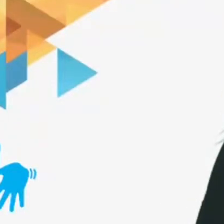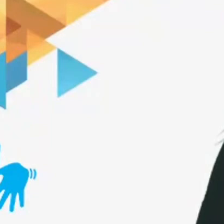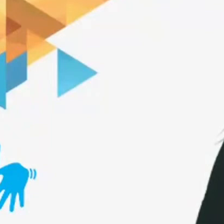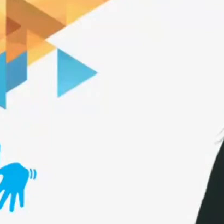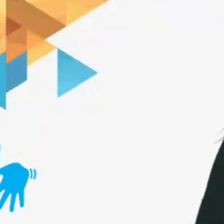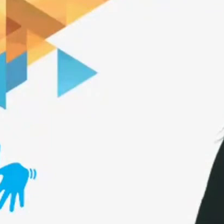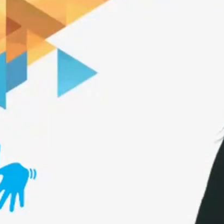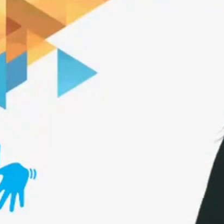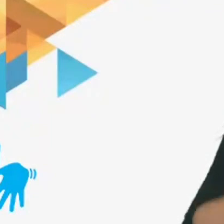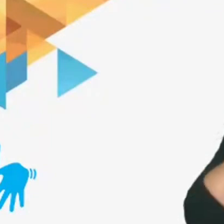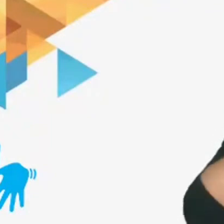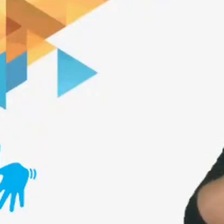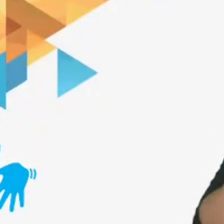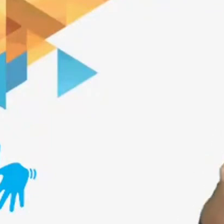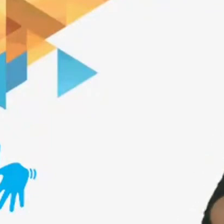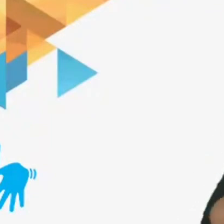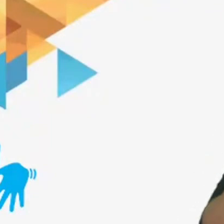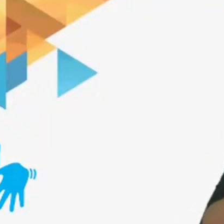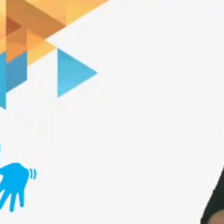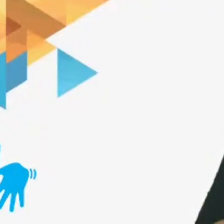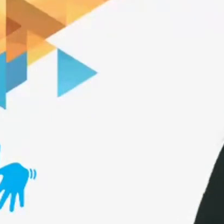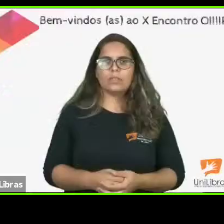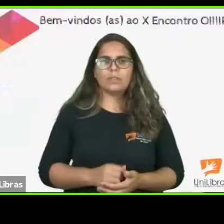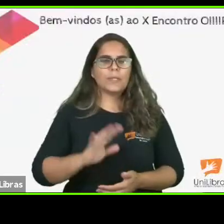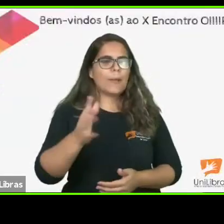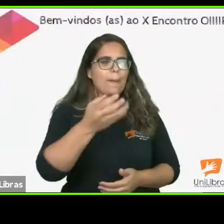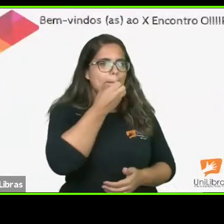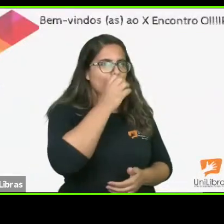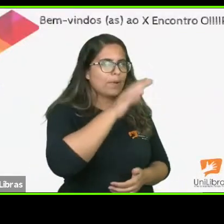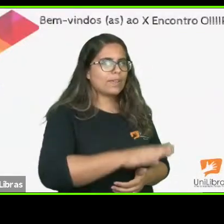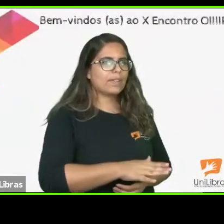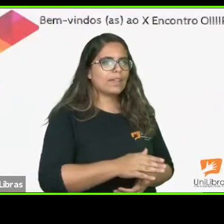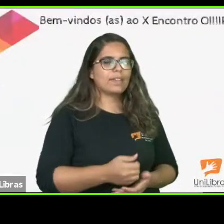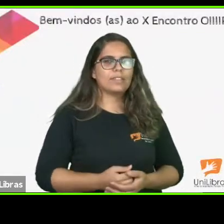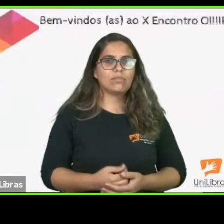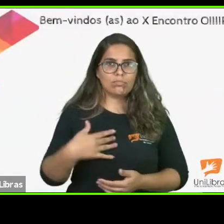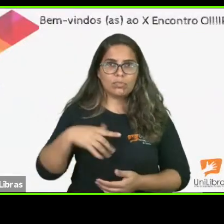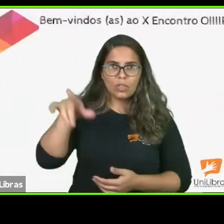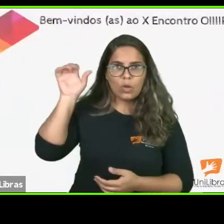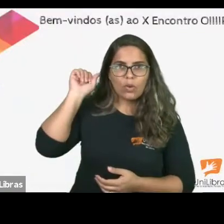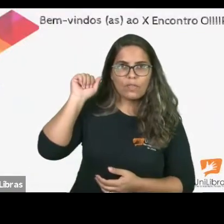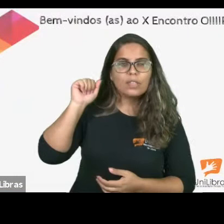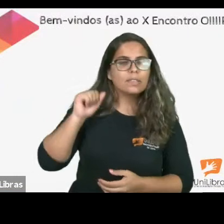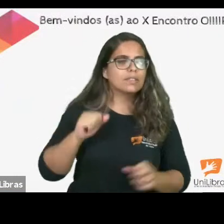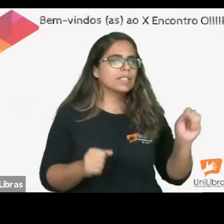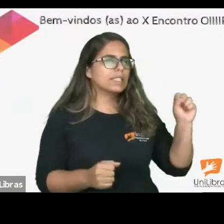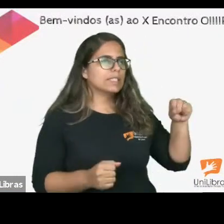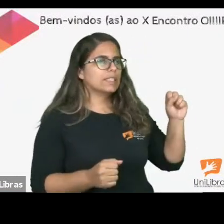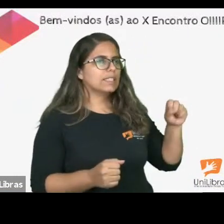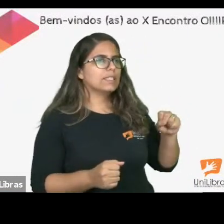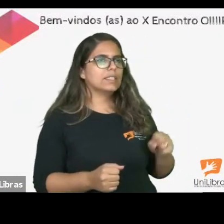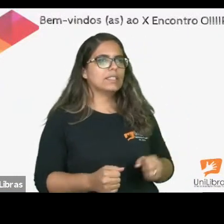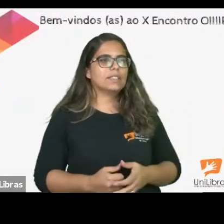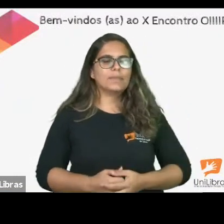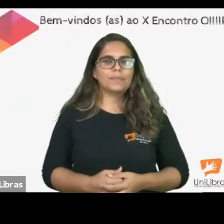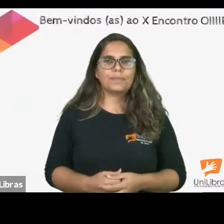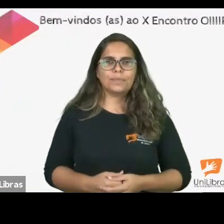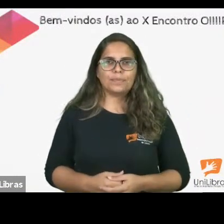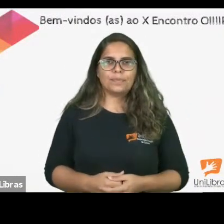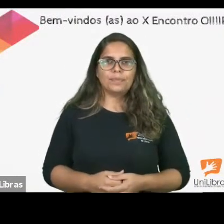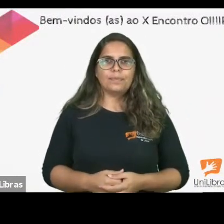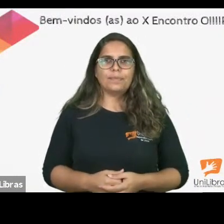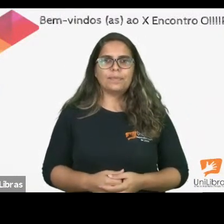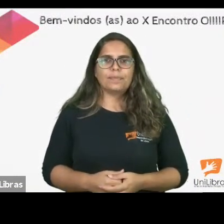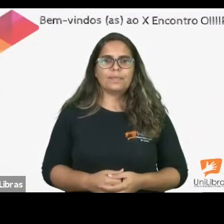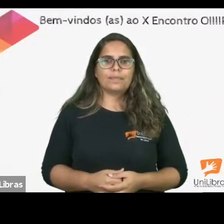Boa tarde, professor. Boa tarde. Me ouve? Sim, ouço bem. Ouço e vejo. Muito